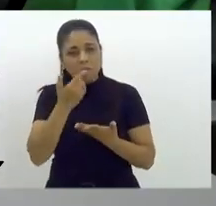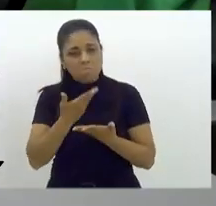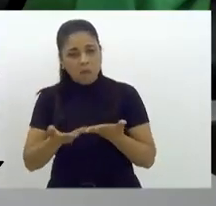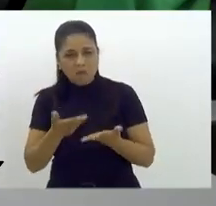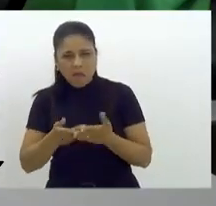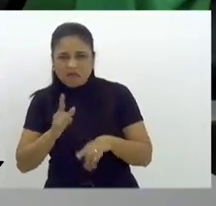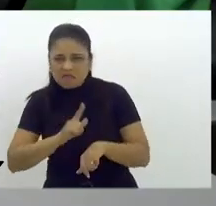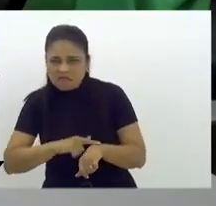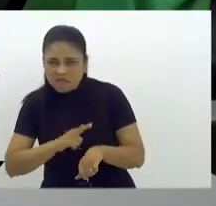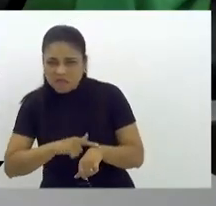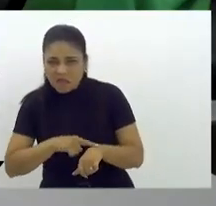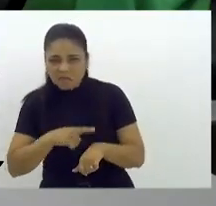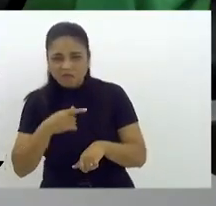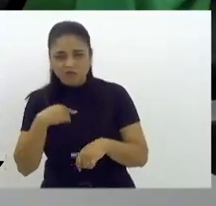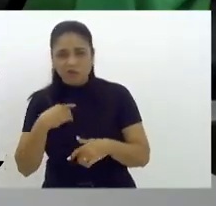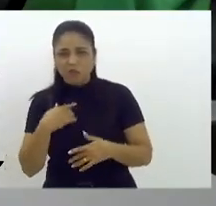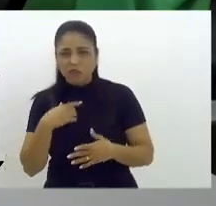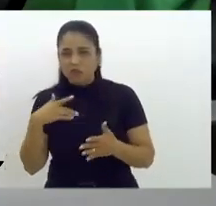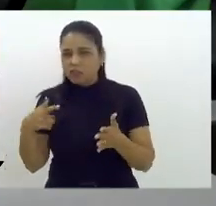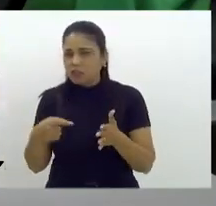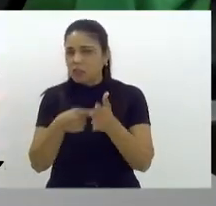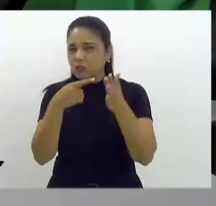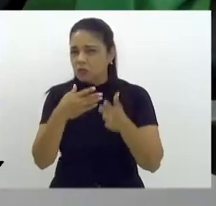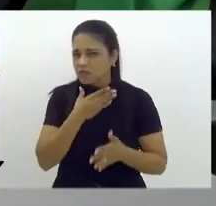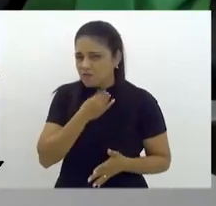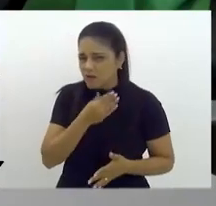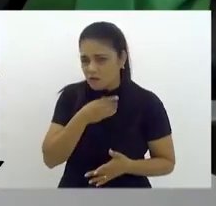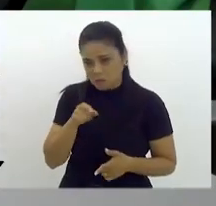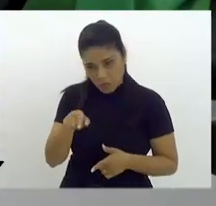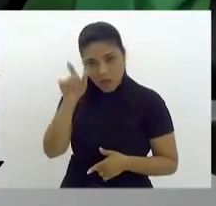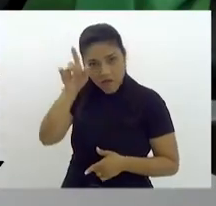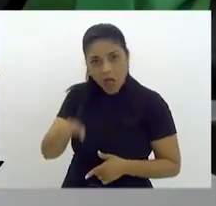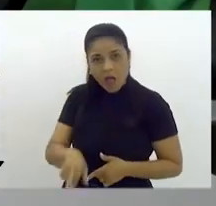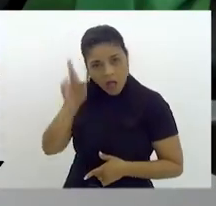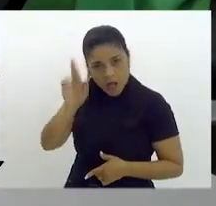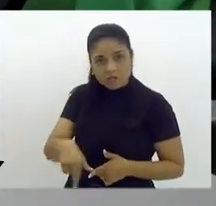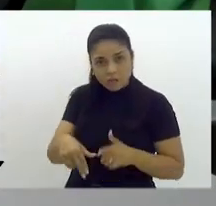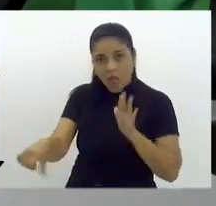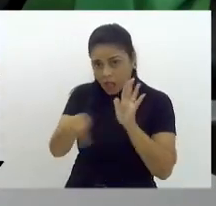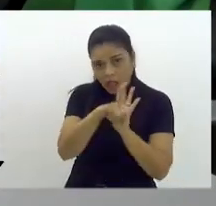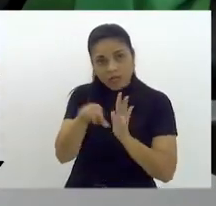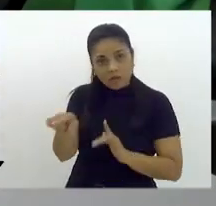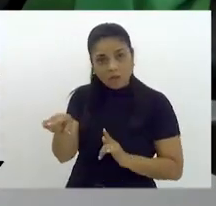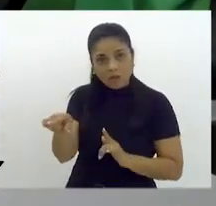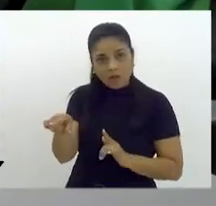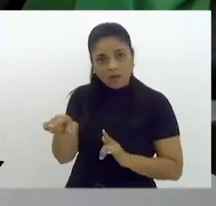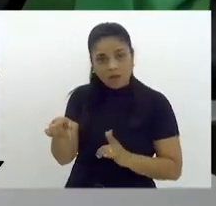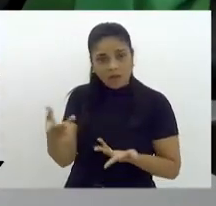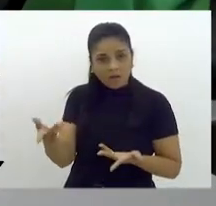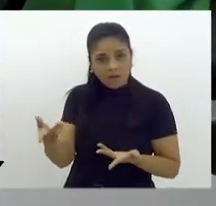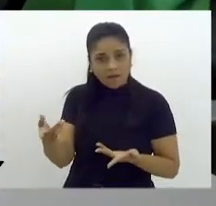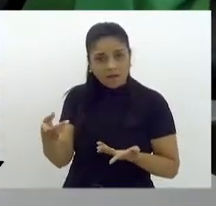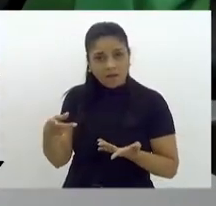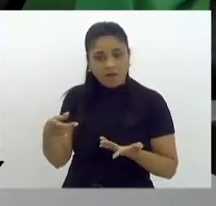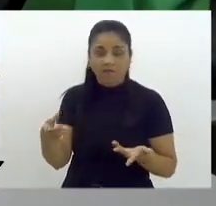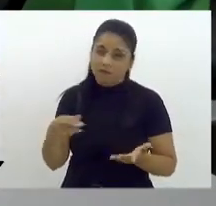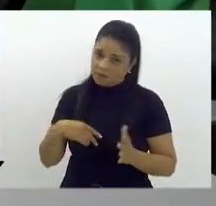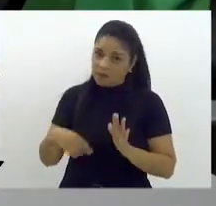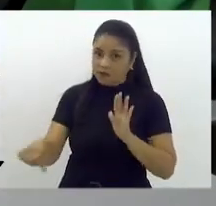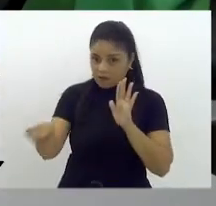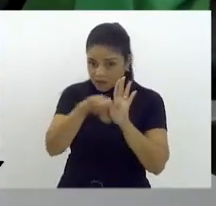denúncia e ela também vai responder por isso como qualquer denúncia e real né é quem faz uma denúncia falsa vai ter que responder